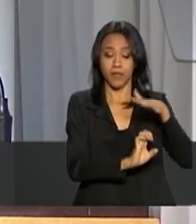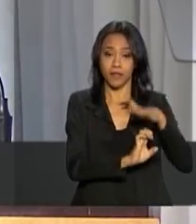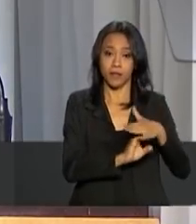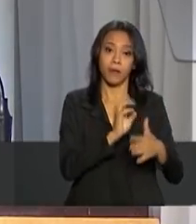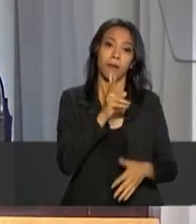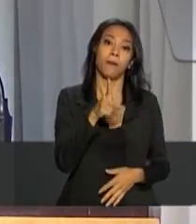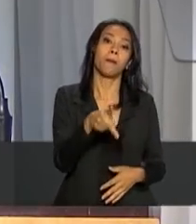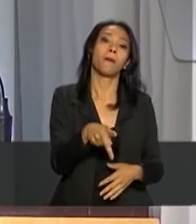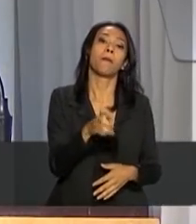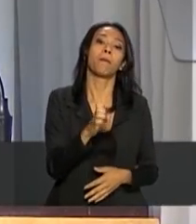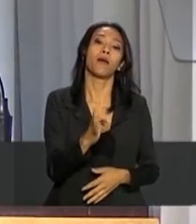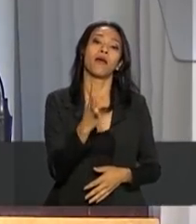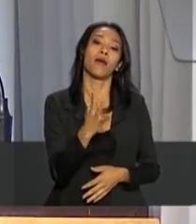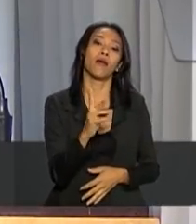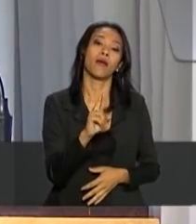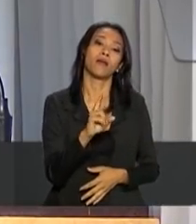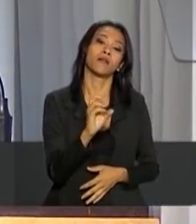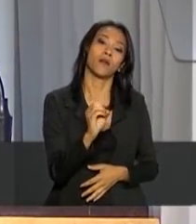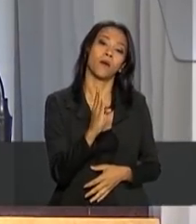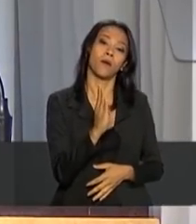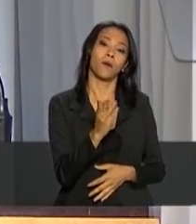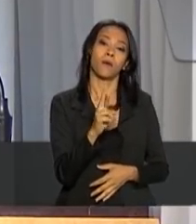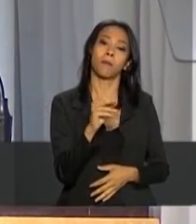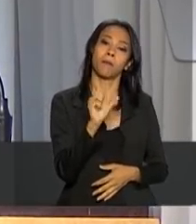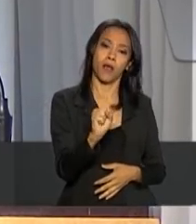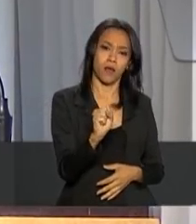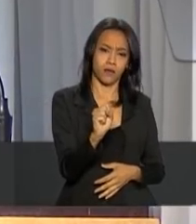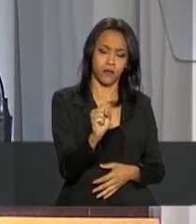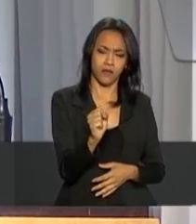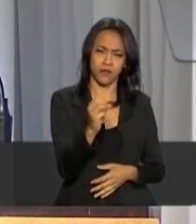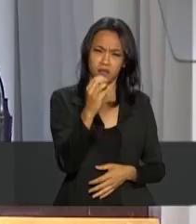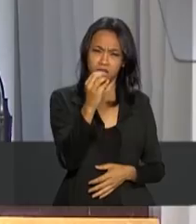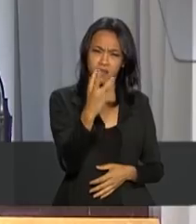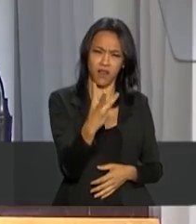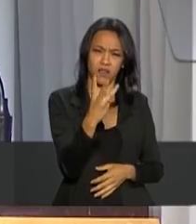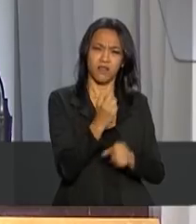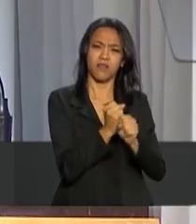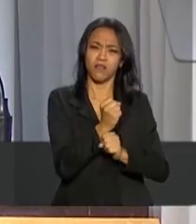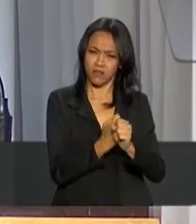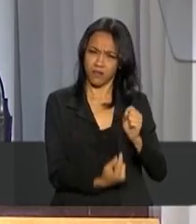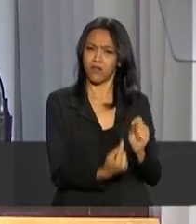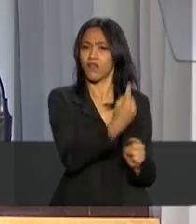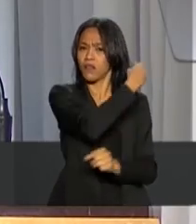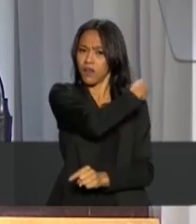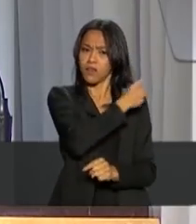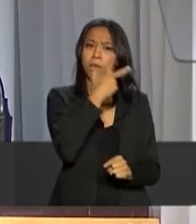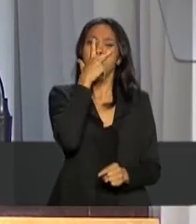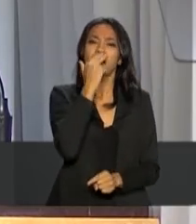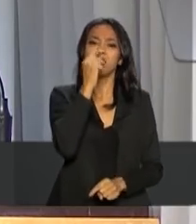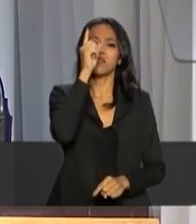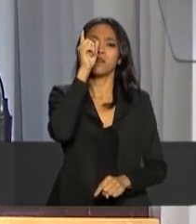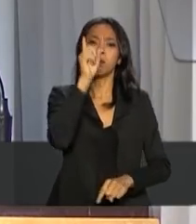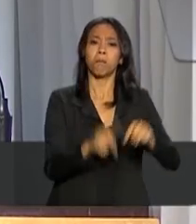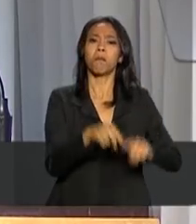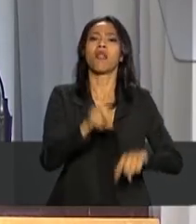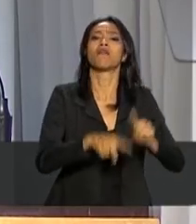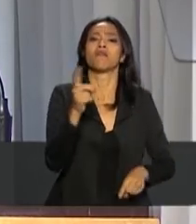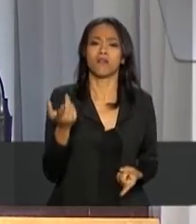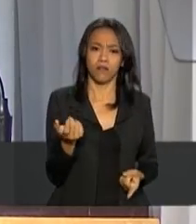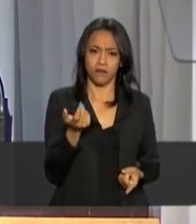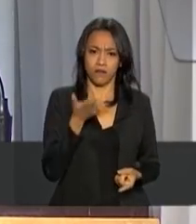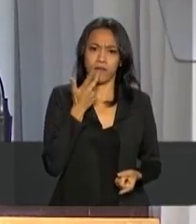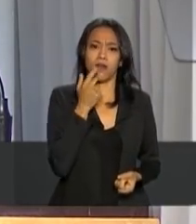há 3, 4 anos atrás, era quase, se me permite a expressão livre, quase um palavrão. Não é? Ela perdeu